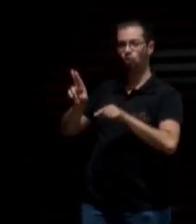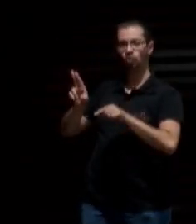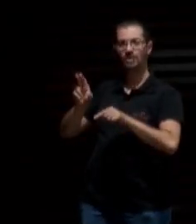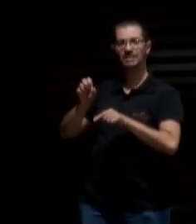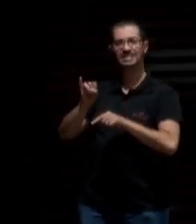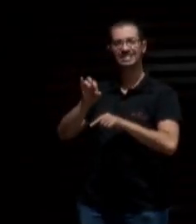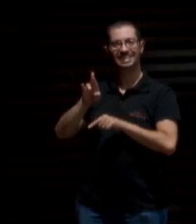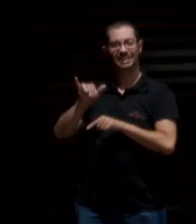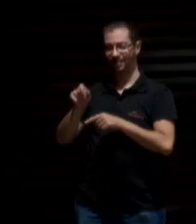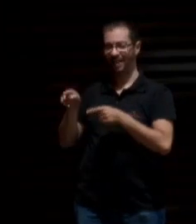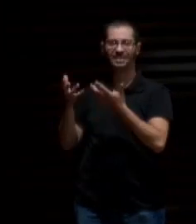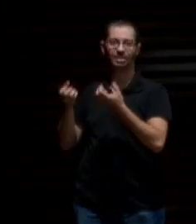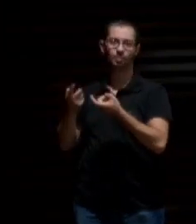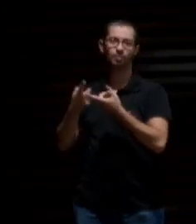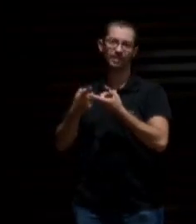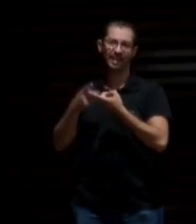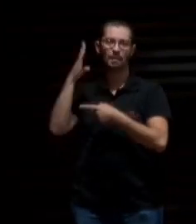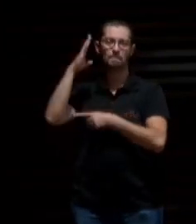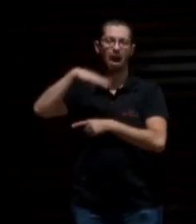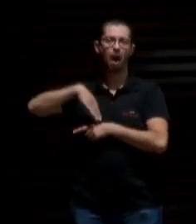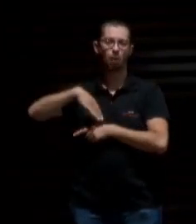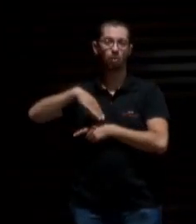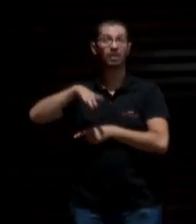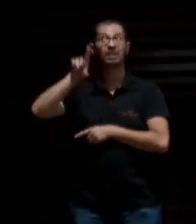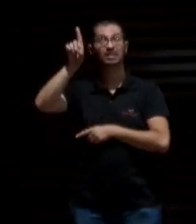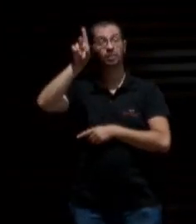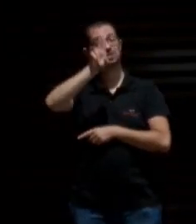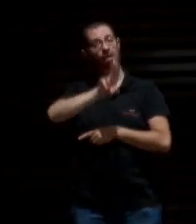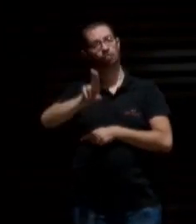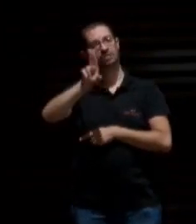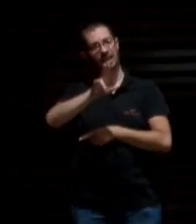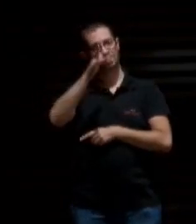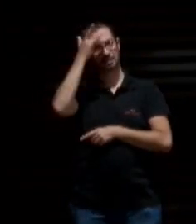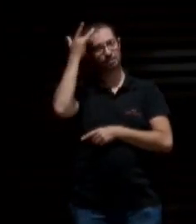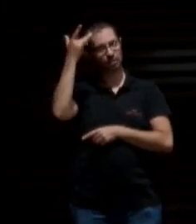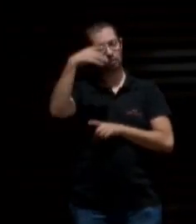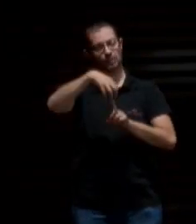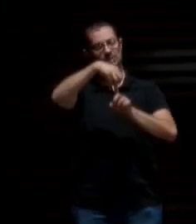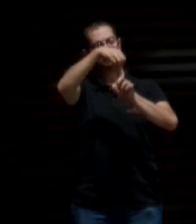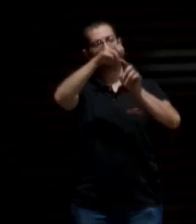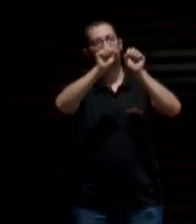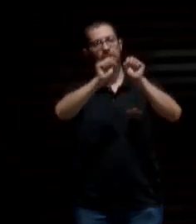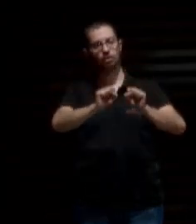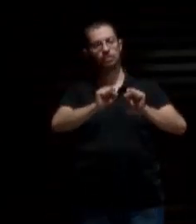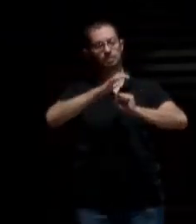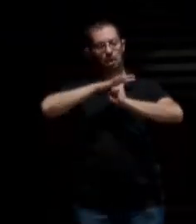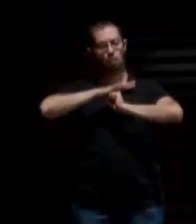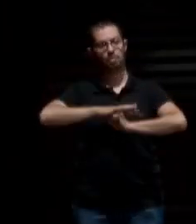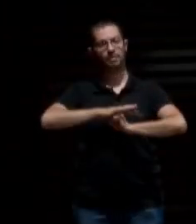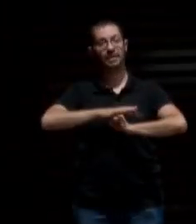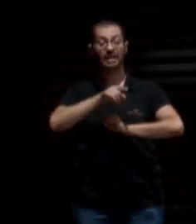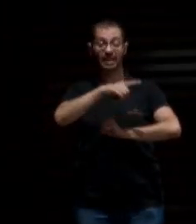porque é perversa. Deus tem usado esses poderosos todos para nos oprimir? Tem, mas fique sabendo, eles o fazem porque